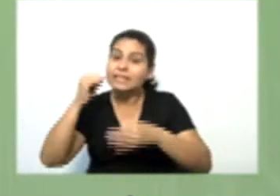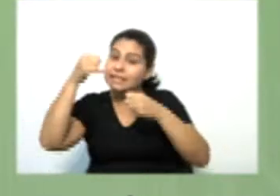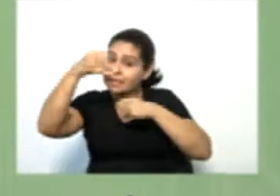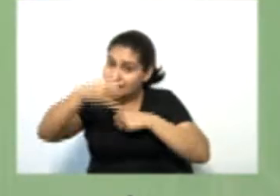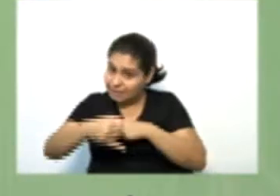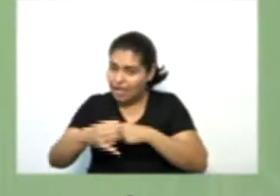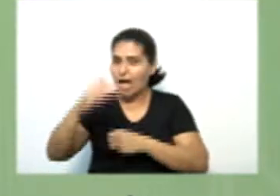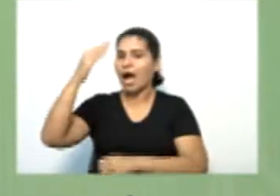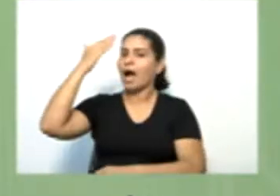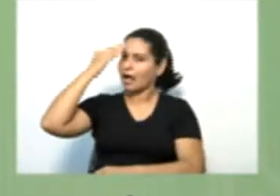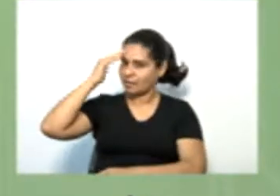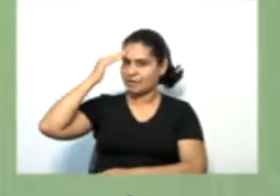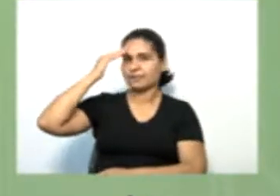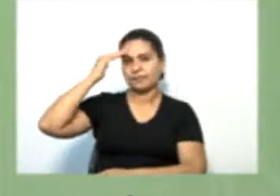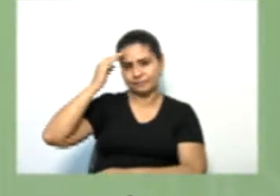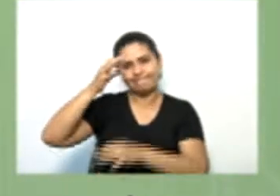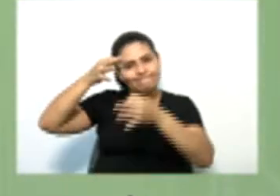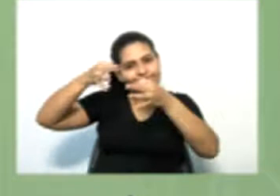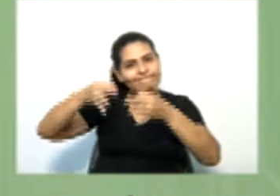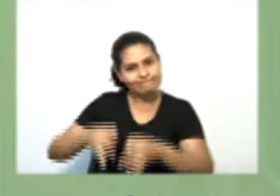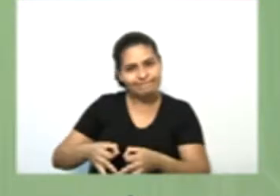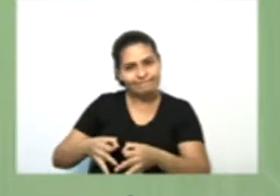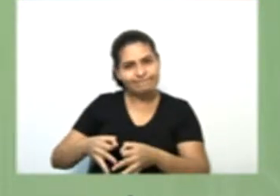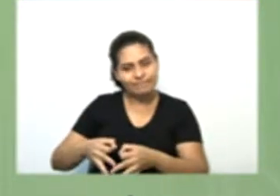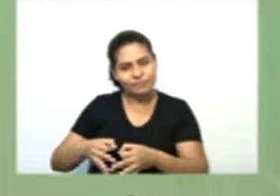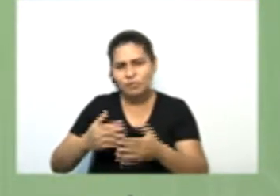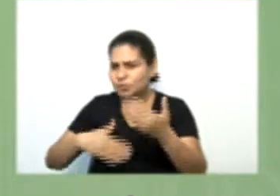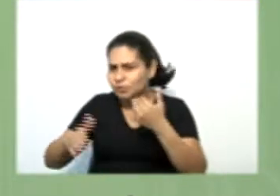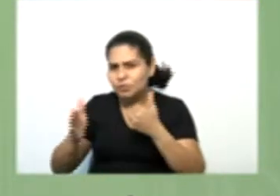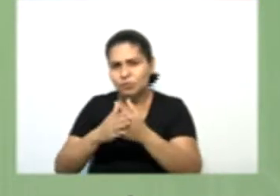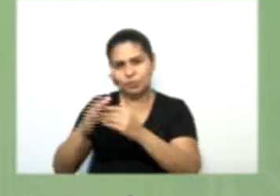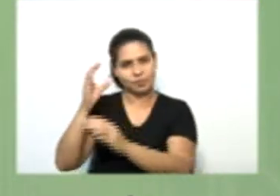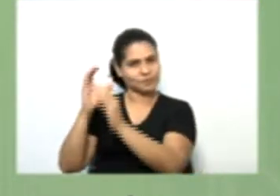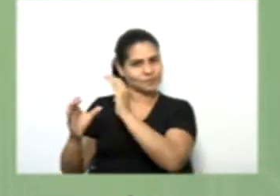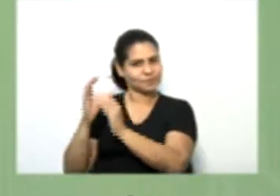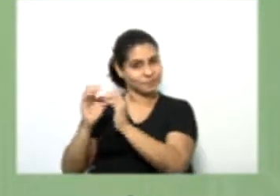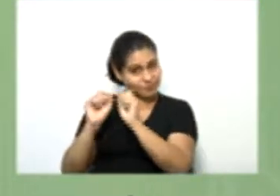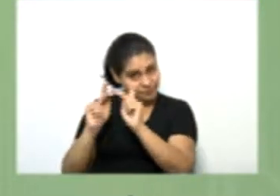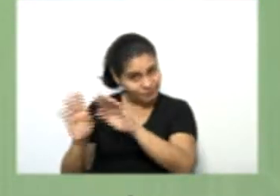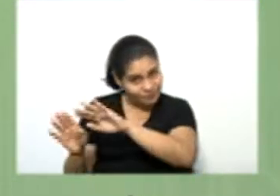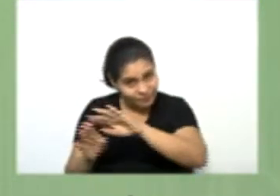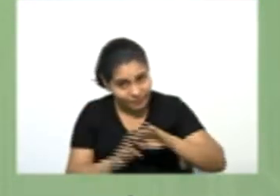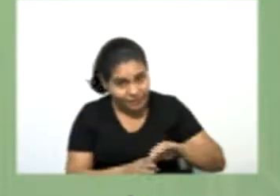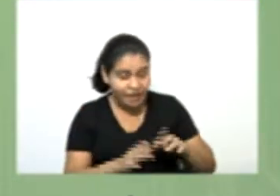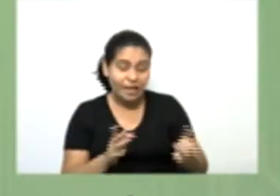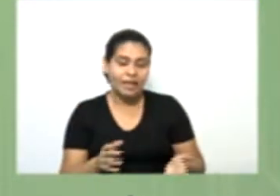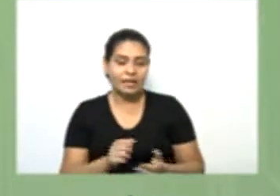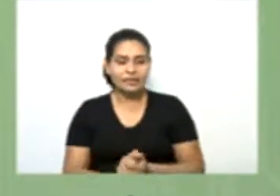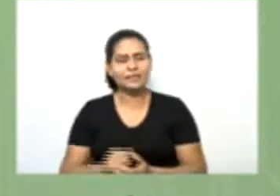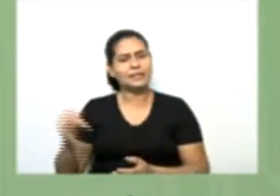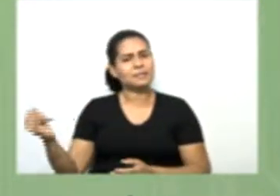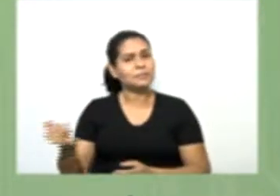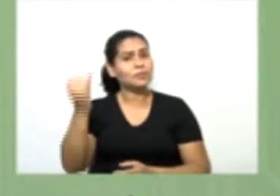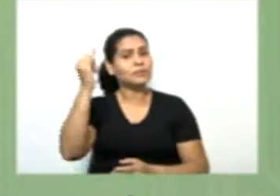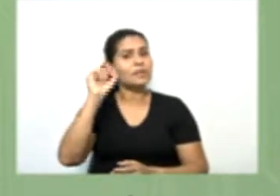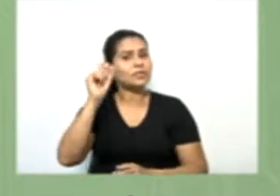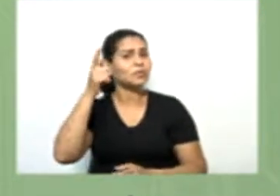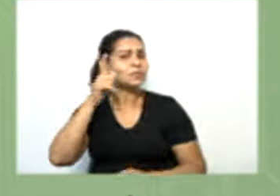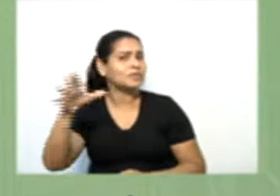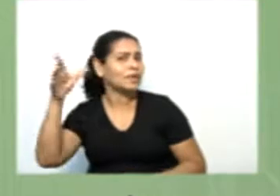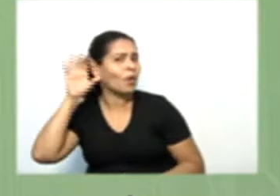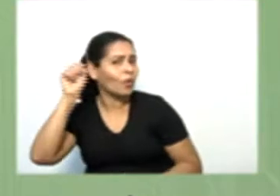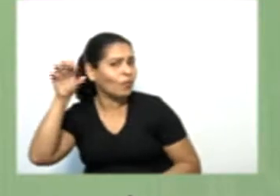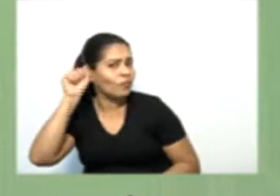tiver entendido corretamente a comunicação, tá bom? Sendo assim, priorizar a arte de saber